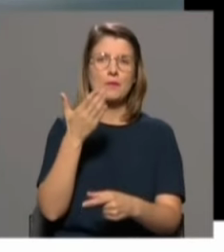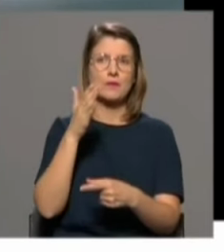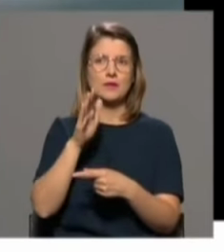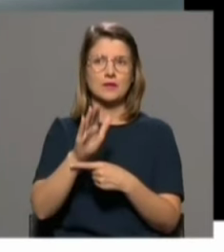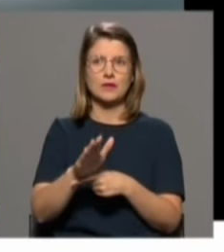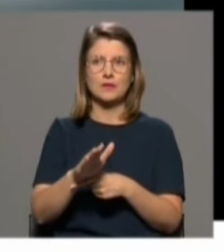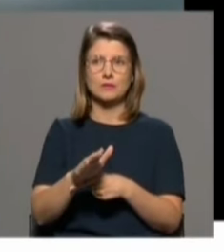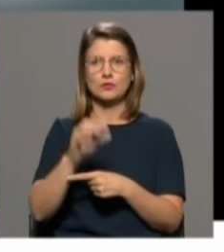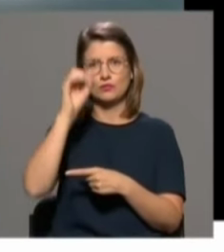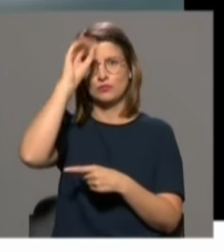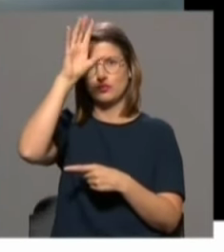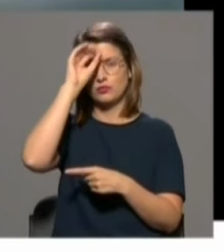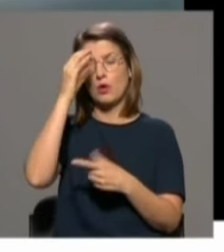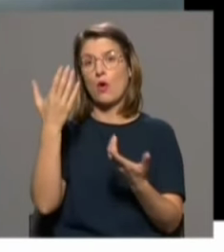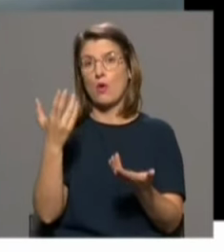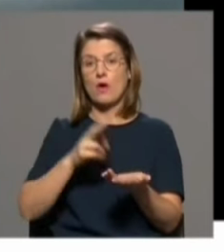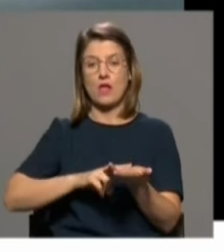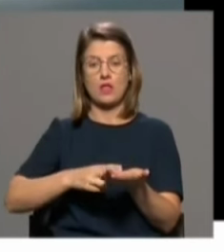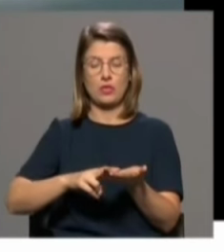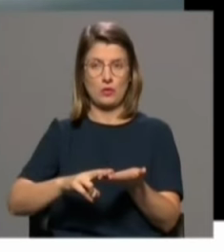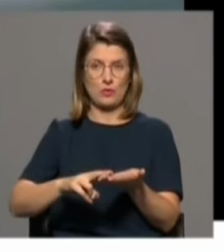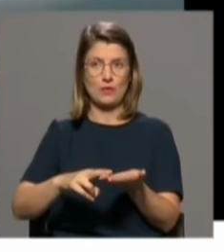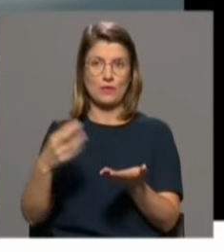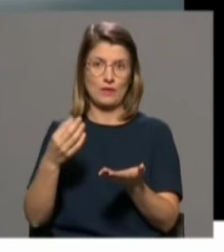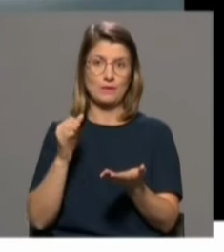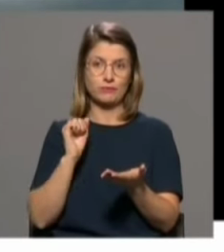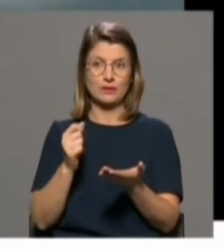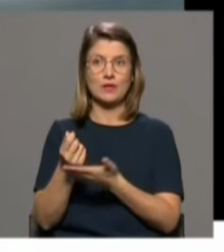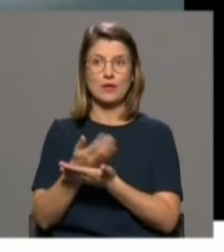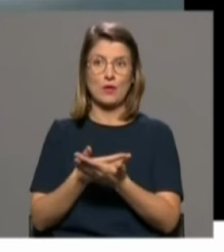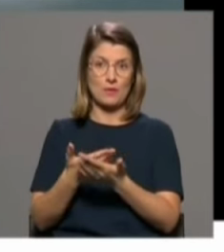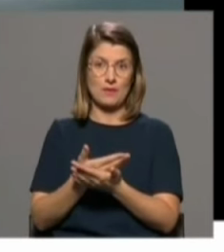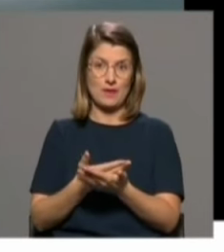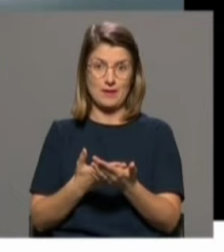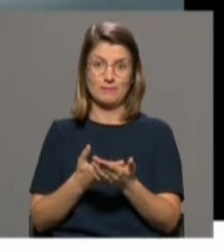como os estácios ou os atuns, de qual a parte da nossa economia depende,